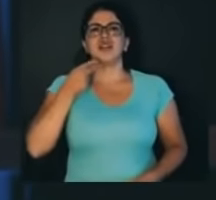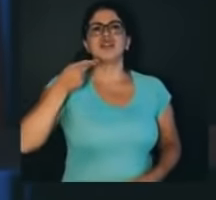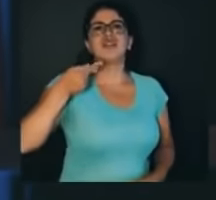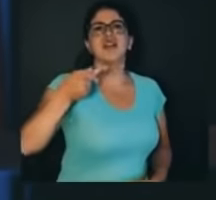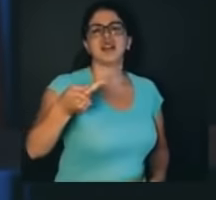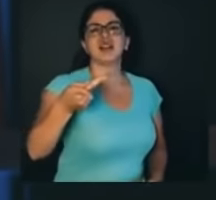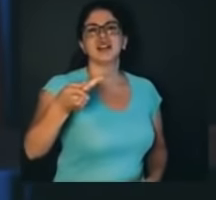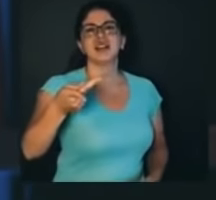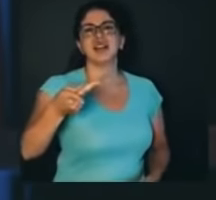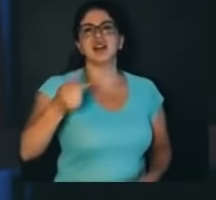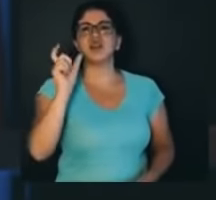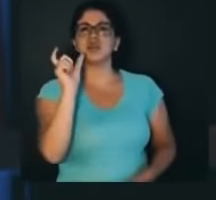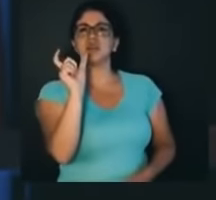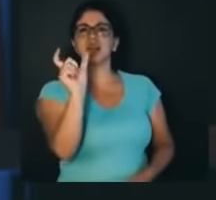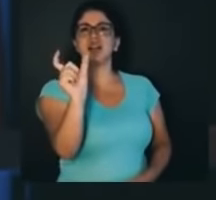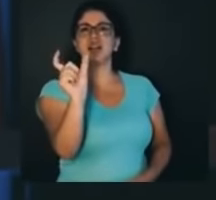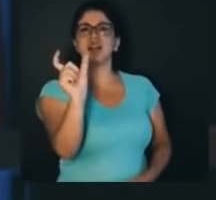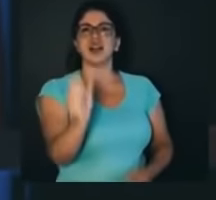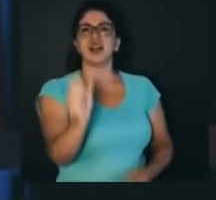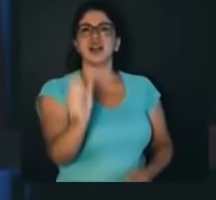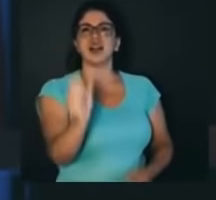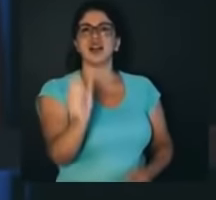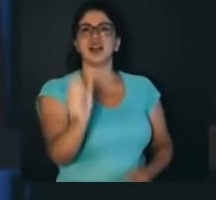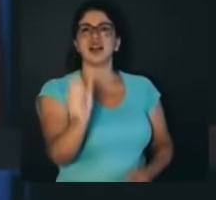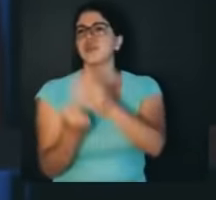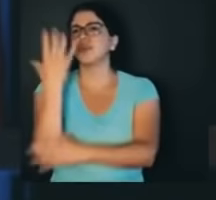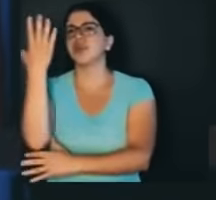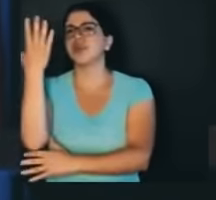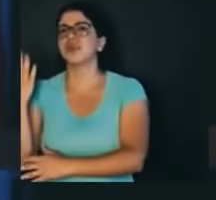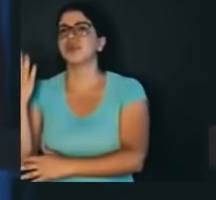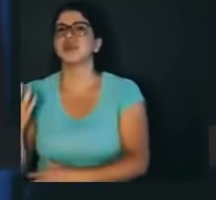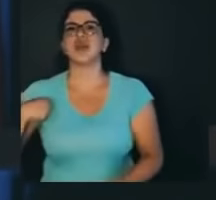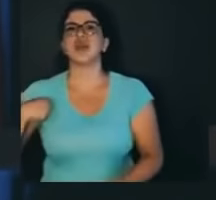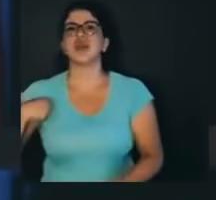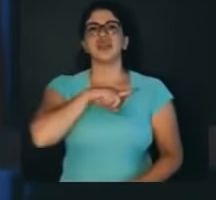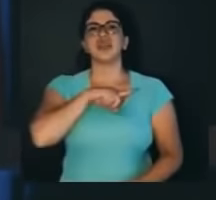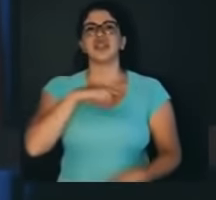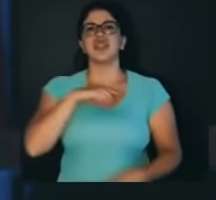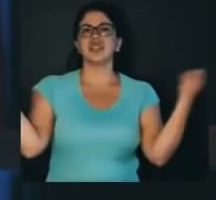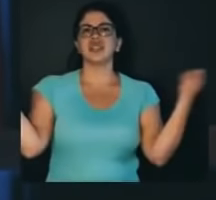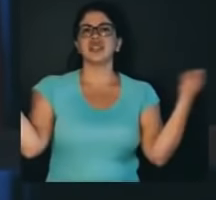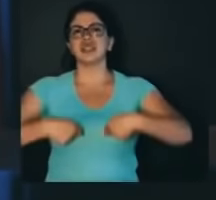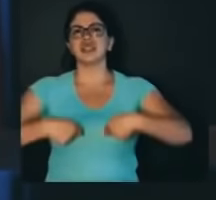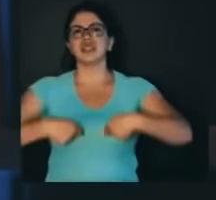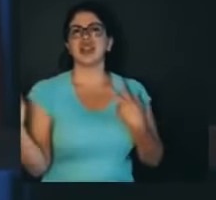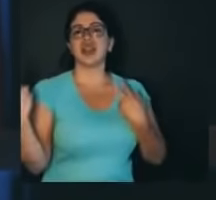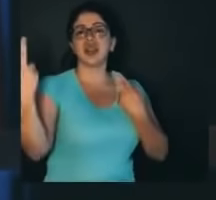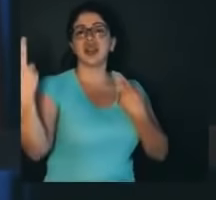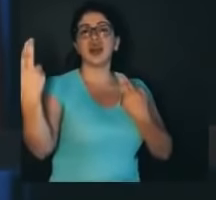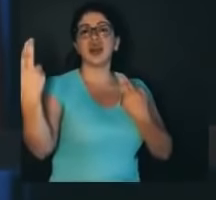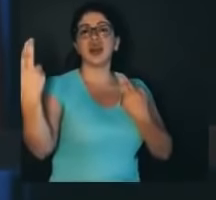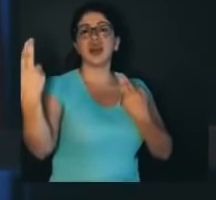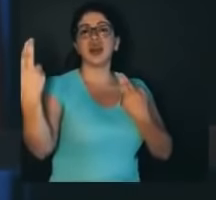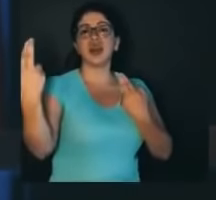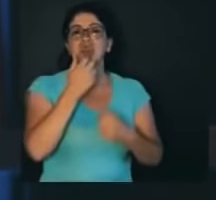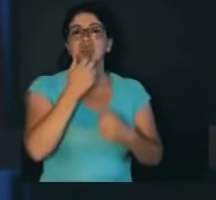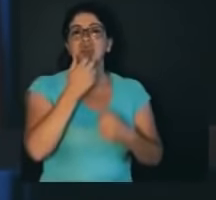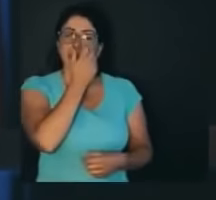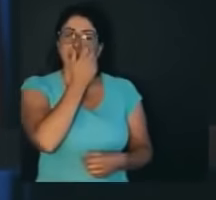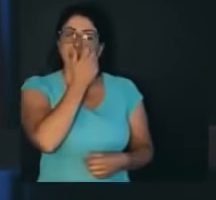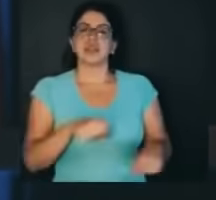de criar vida por meio da palavra, como temos a possibilidade de destruir